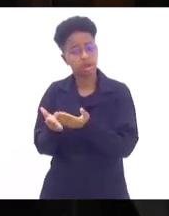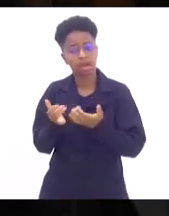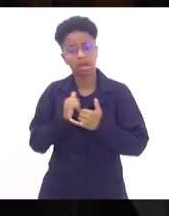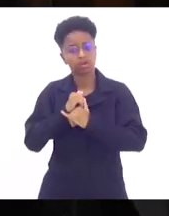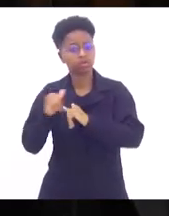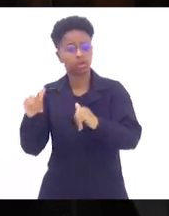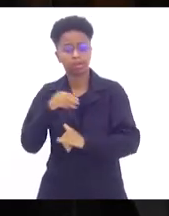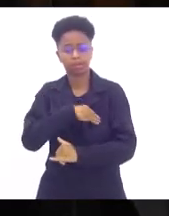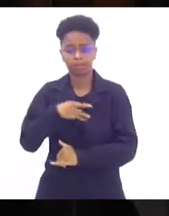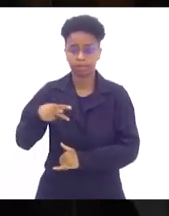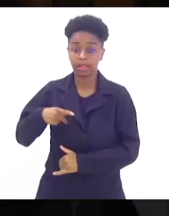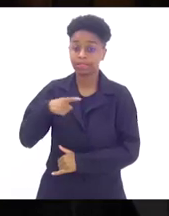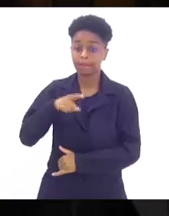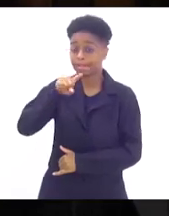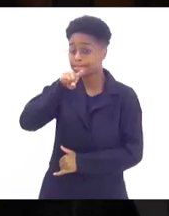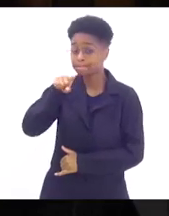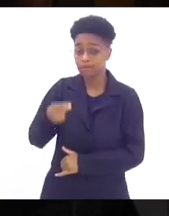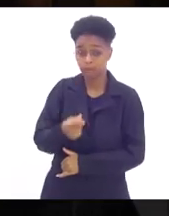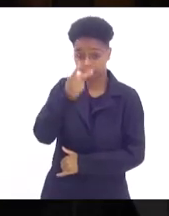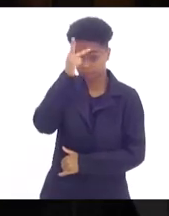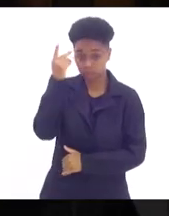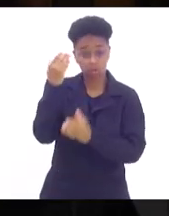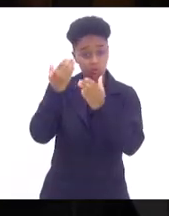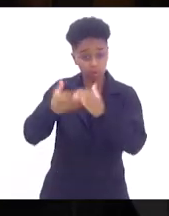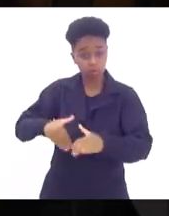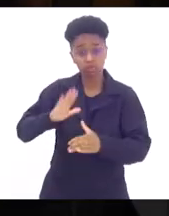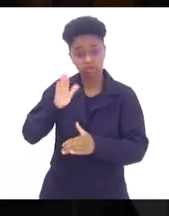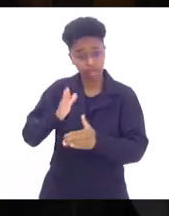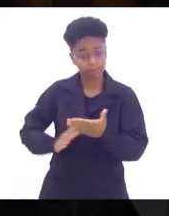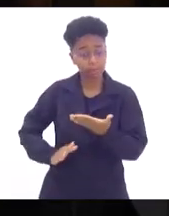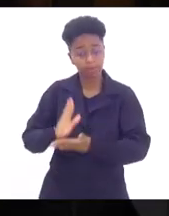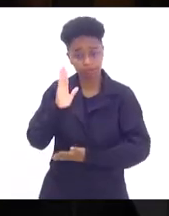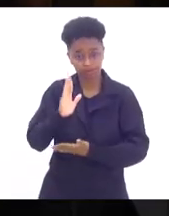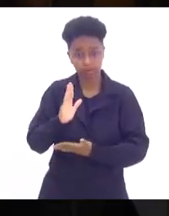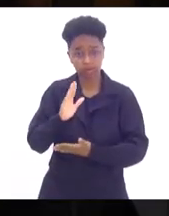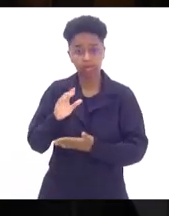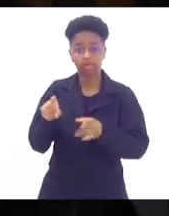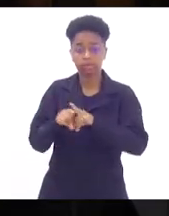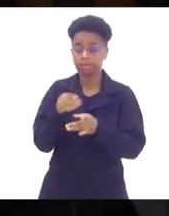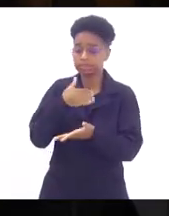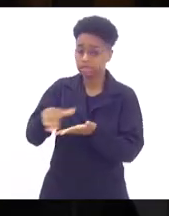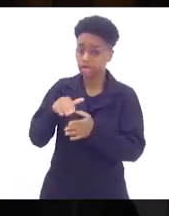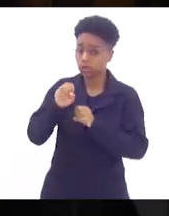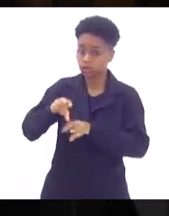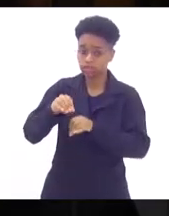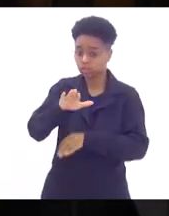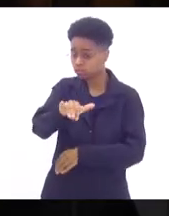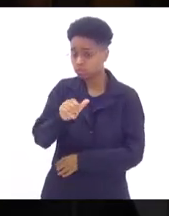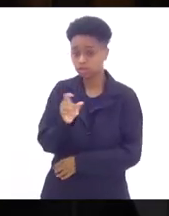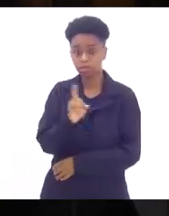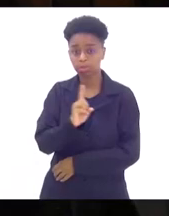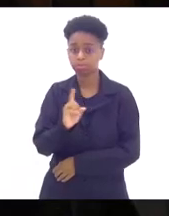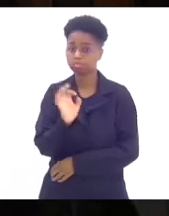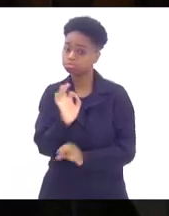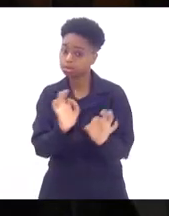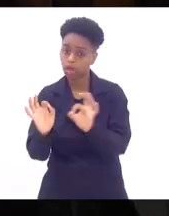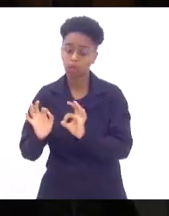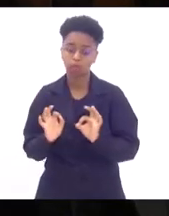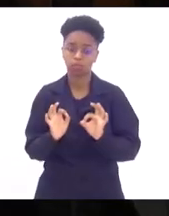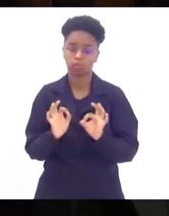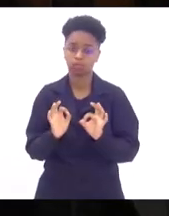tem mil inspetores concursados e a Seduc até agora não convocou nenhum nenhum